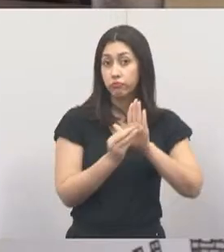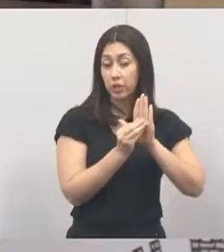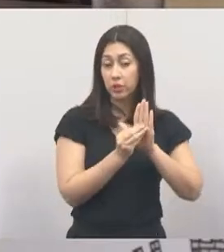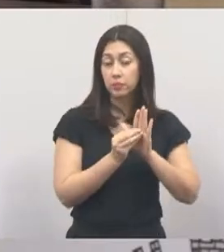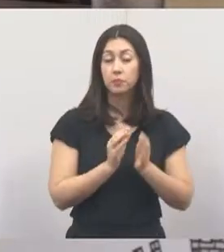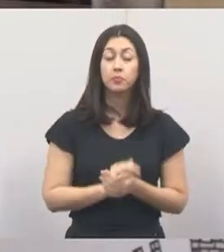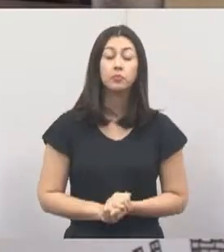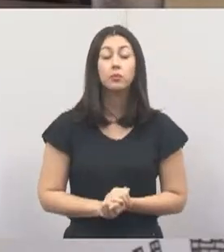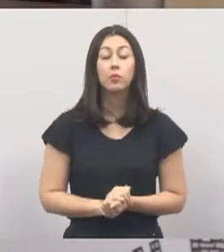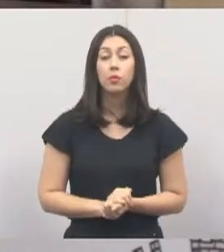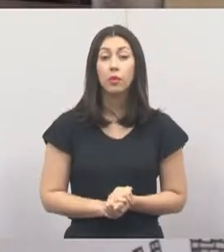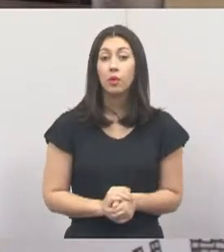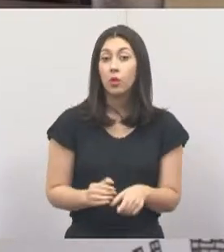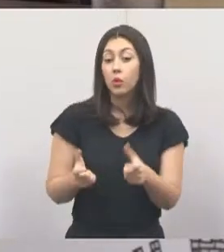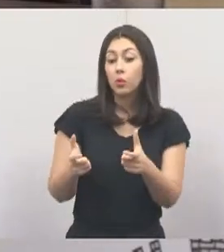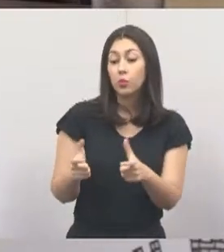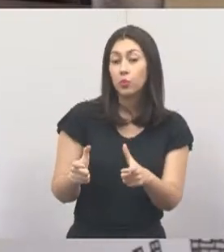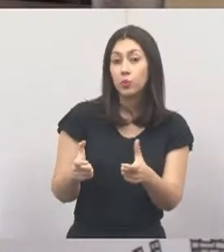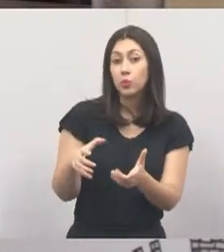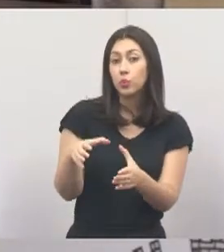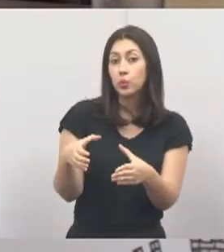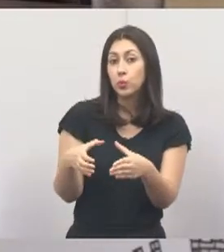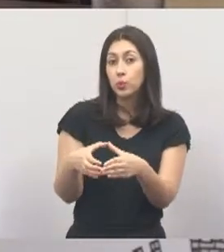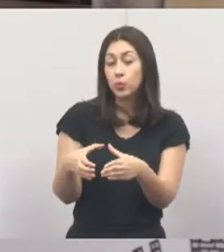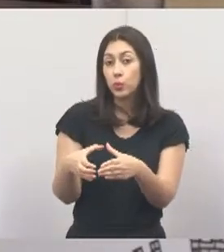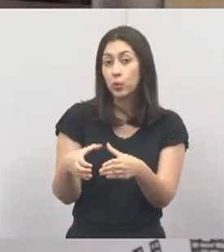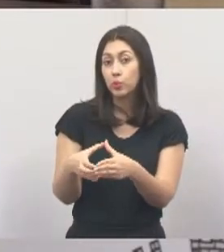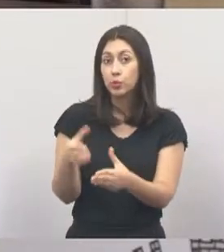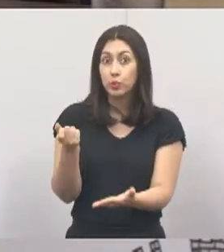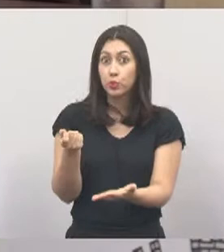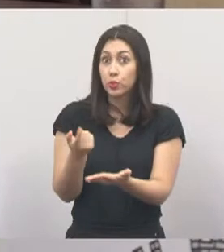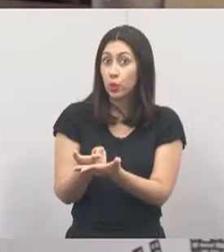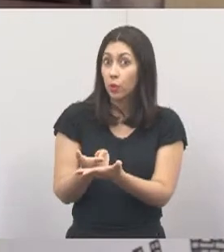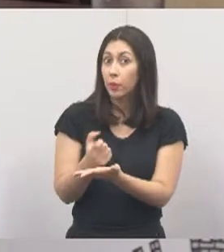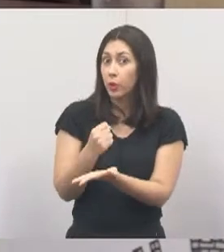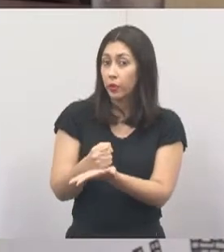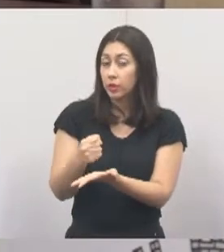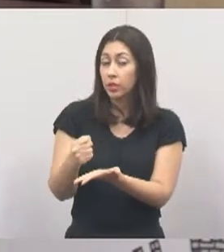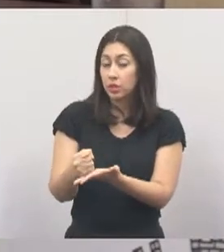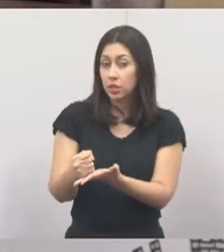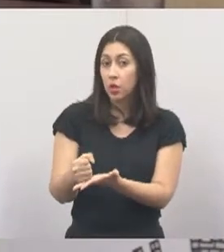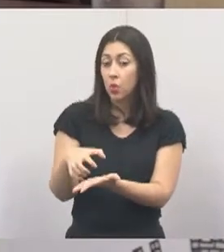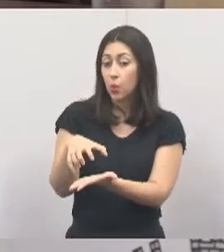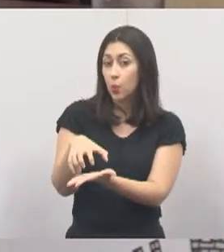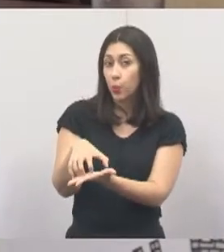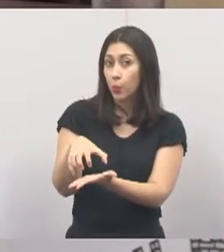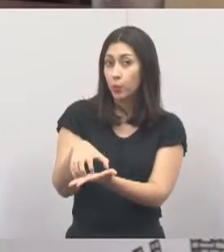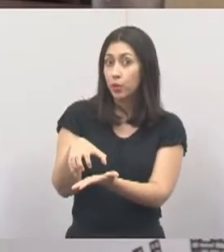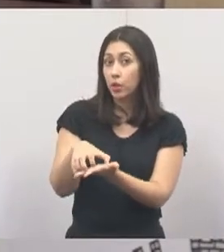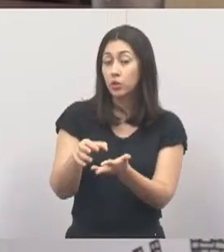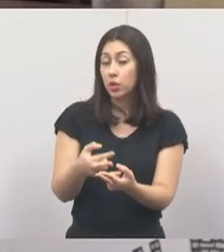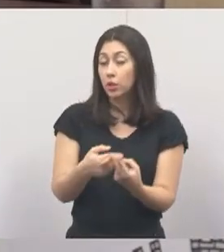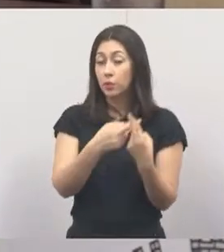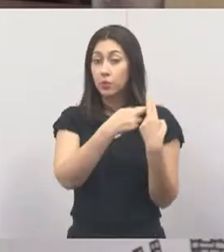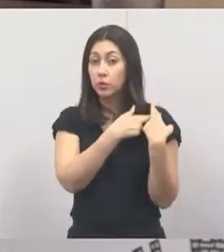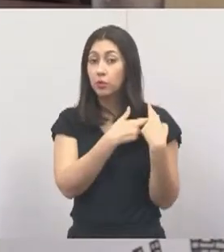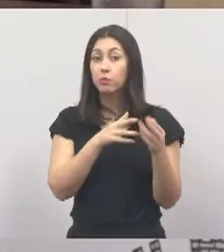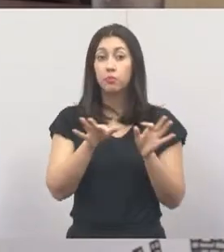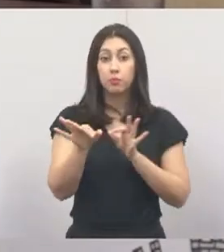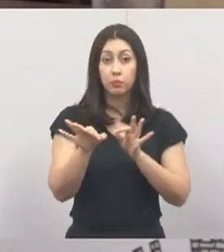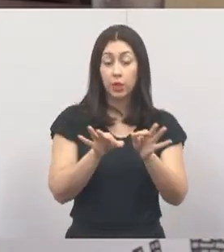único. O setor de compras e contratações é a unidade responsável pelo